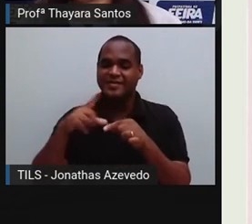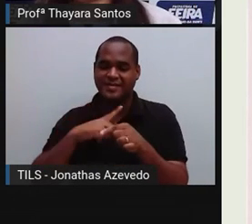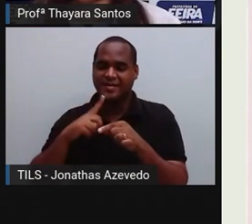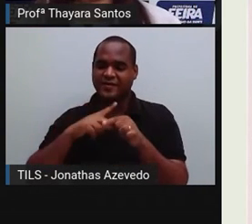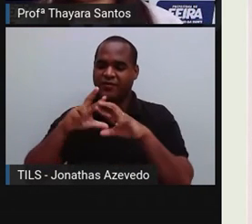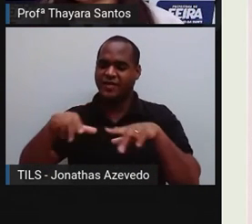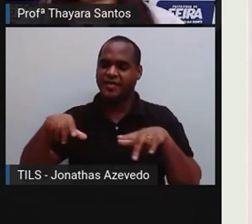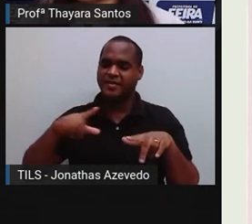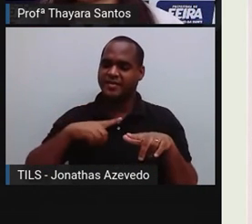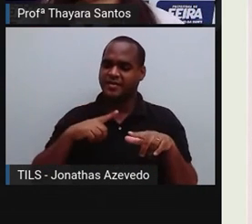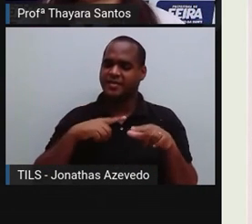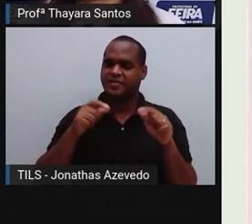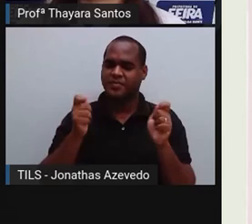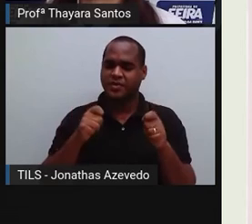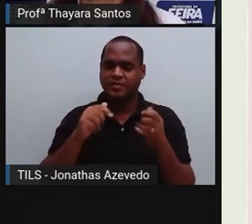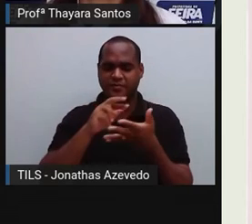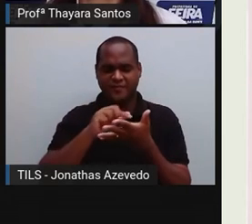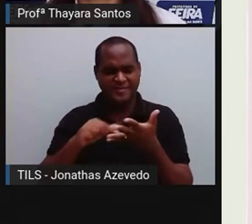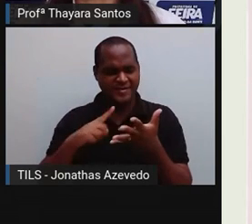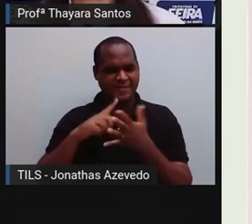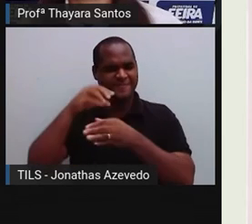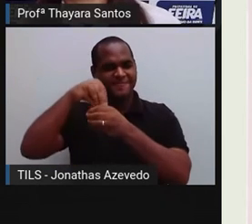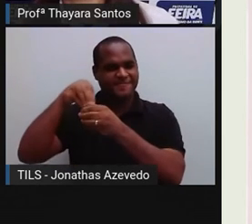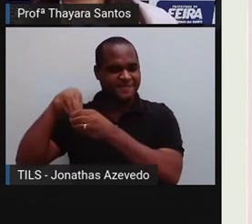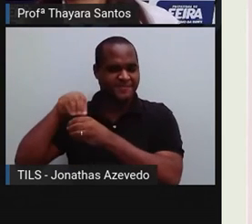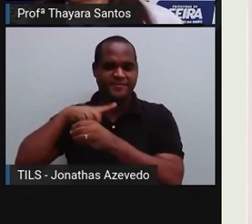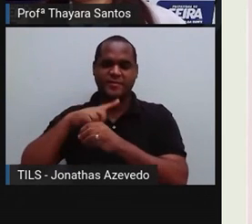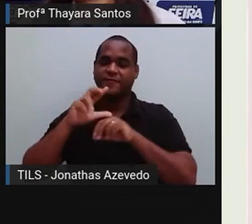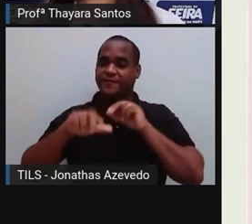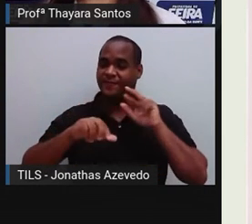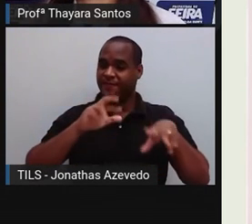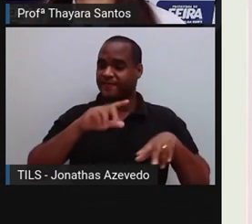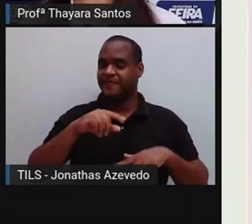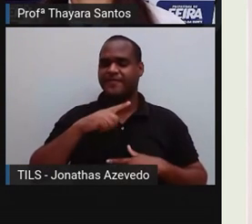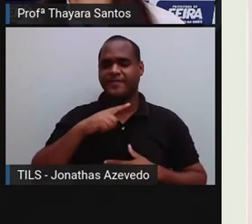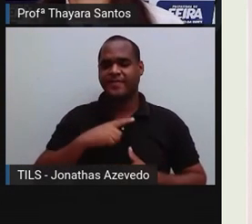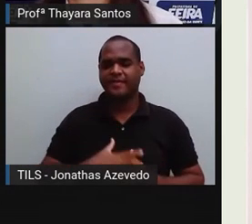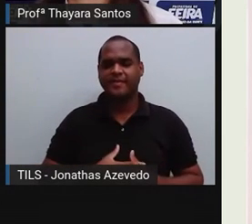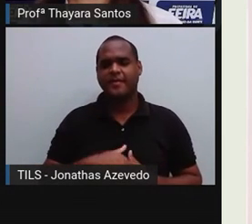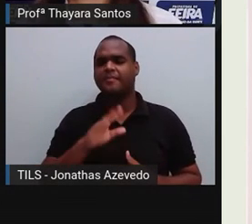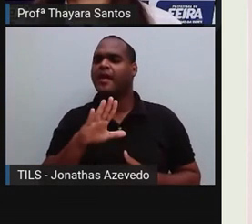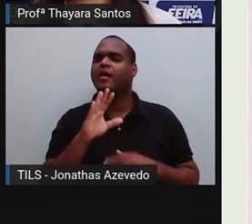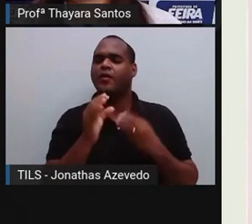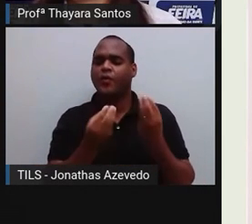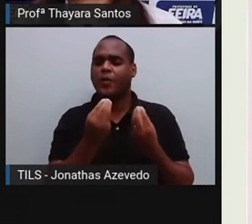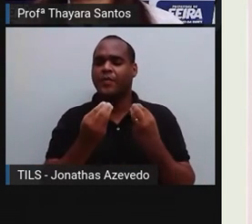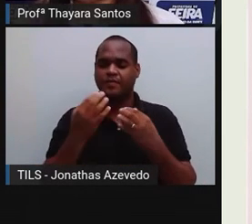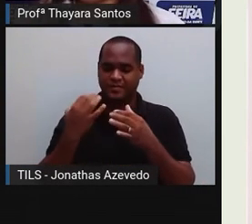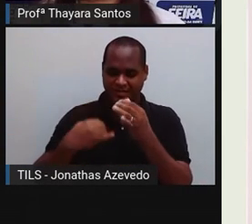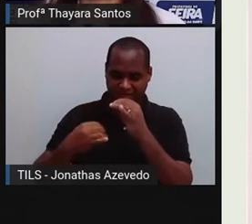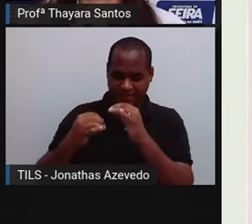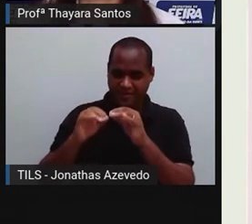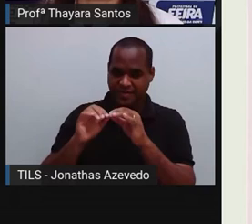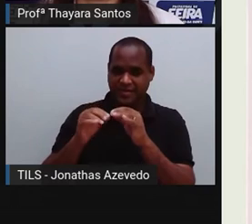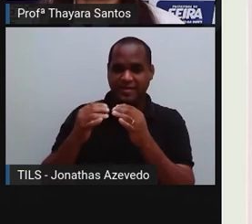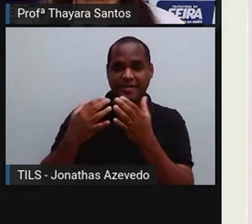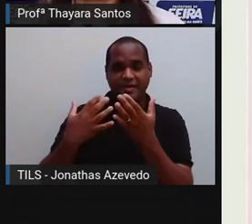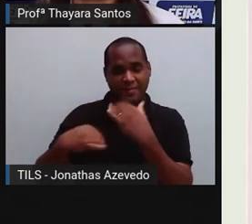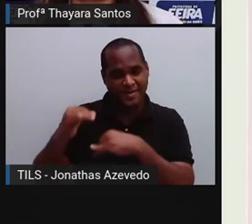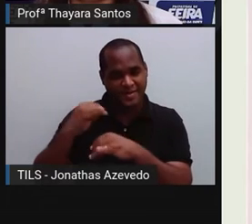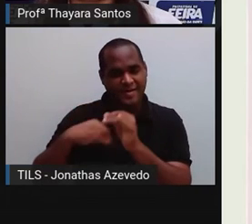você inseriu, os ingredientes que você inseriu, numa outra coisa. E qual seria a evidência química que a gente tem aí? A gente